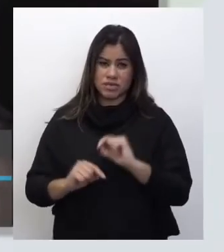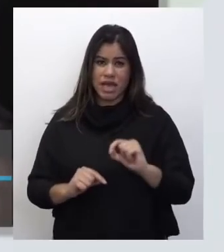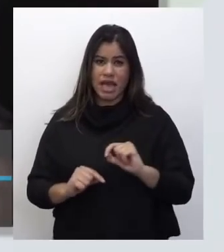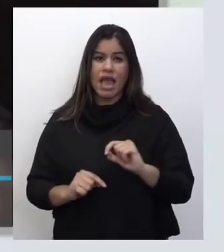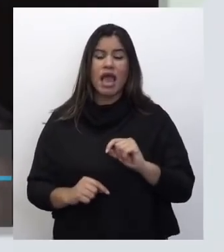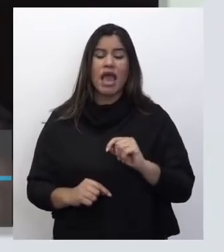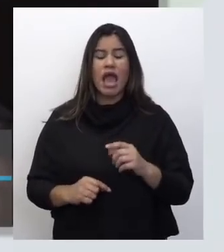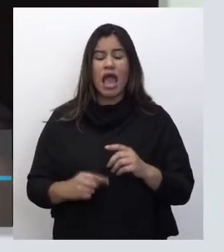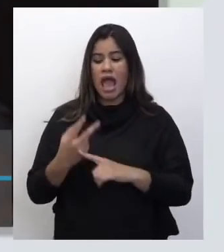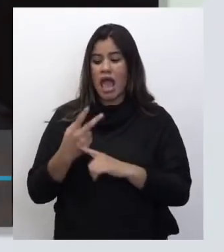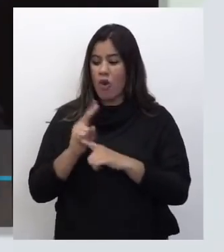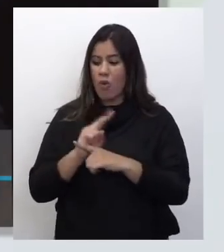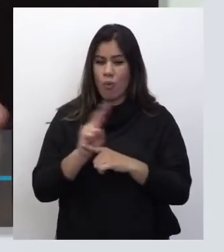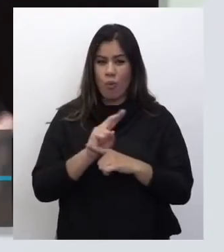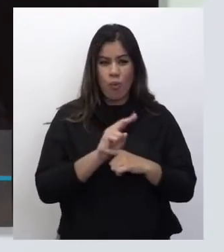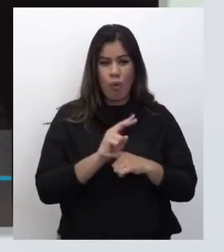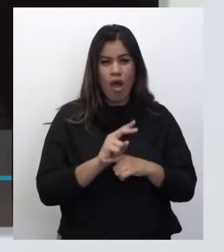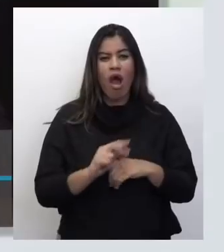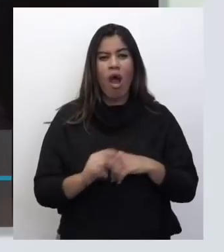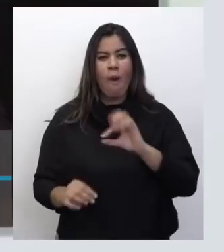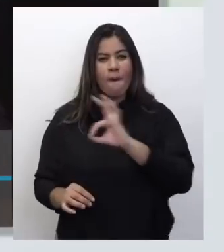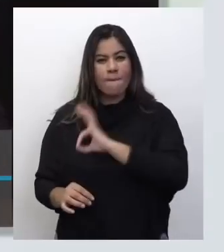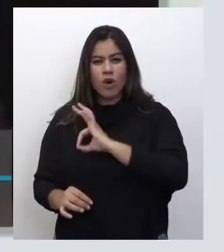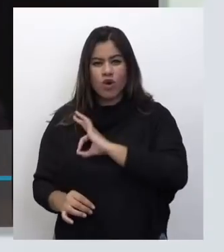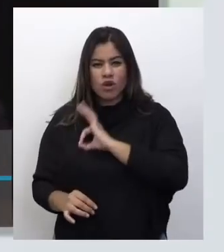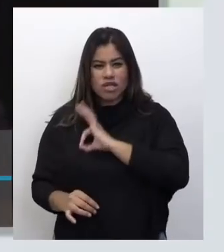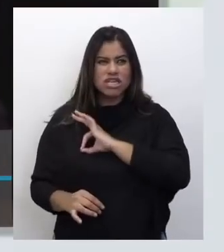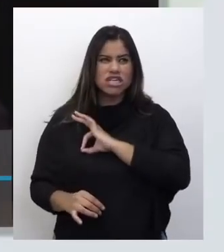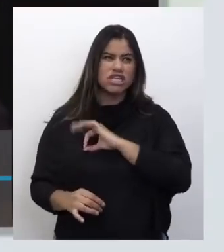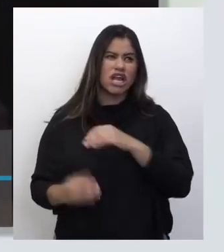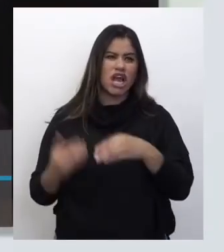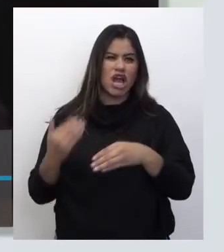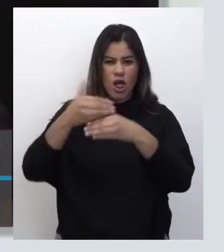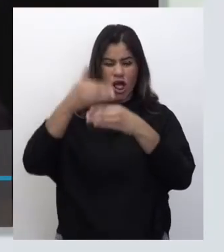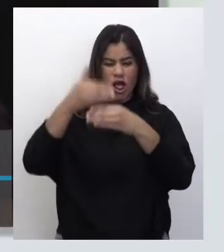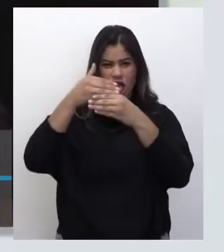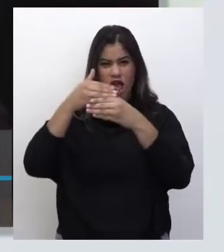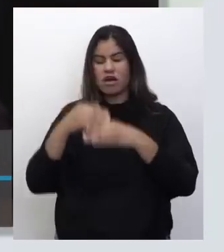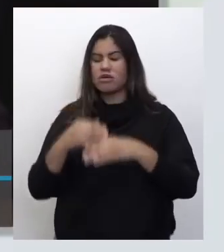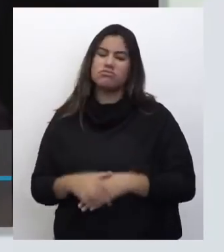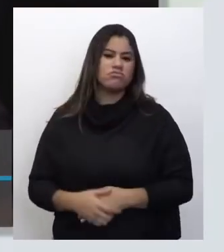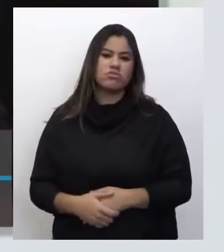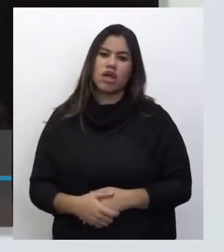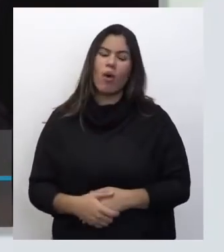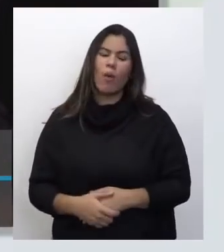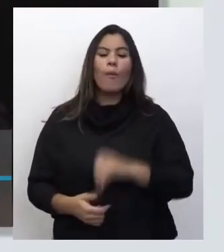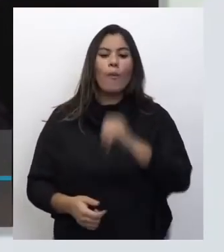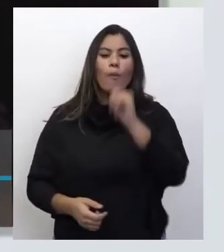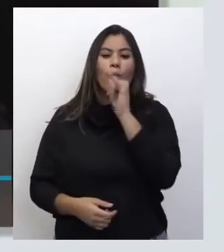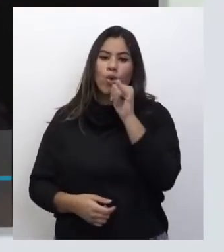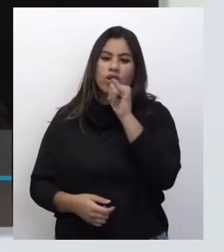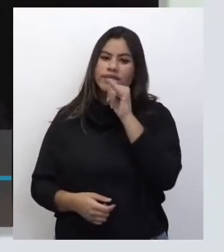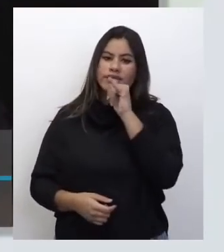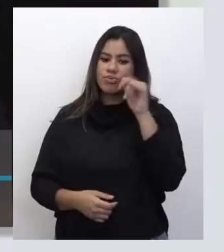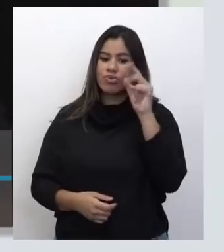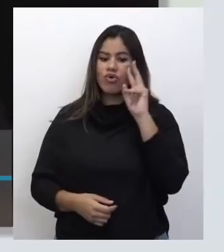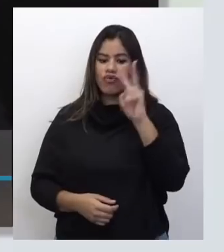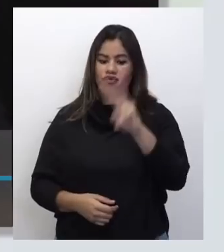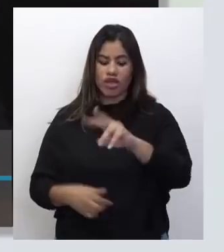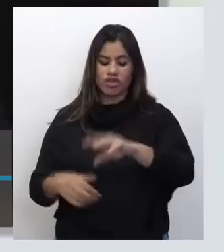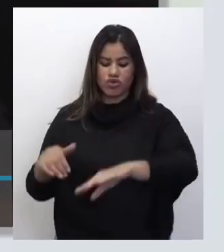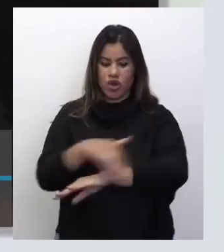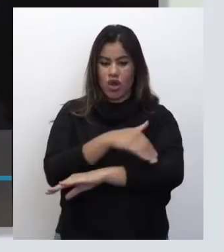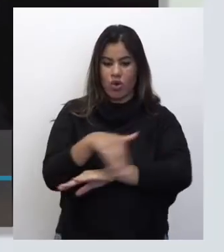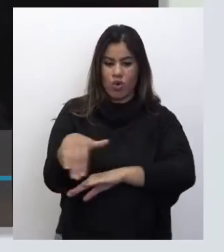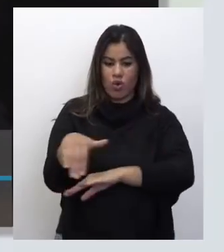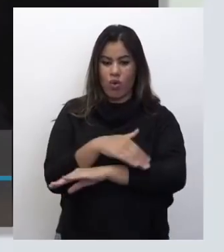construção de muros mais altos. Aqui, se eu tenho a visão da rua, né? Então, é a minha casa ou o local onde eu trabalho, mas eu tenho a